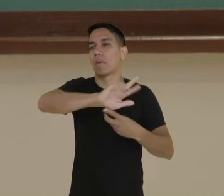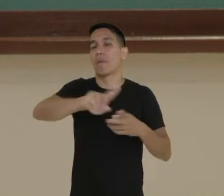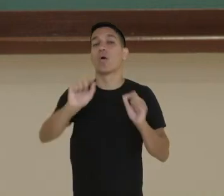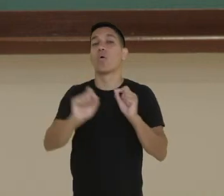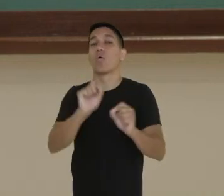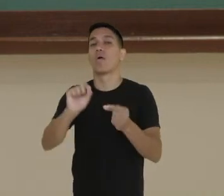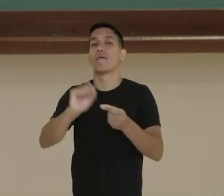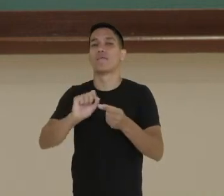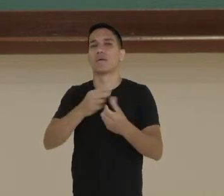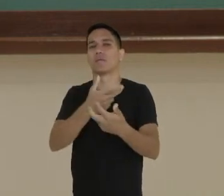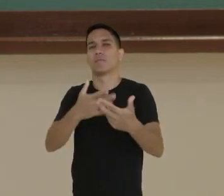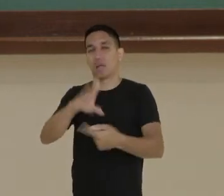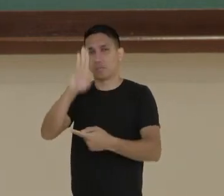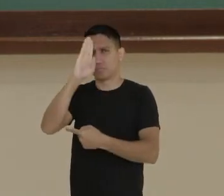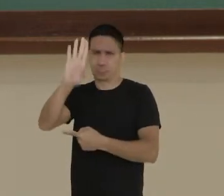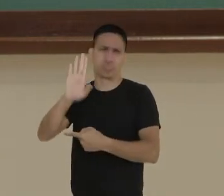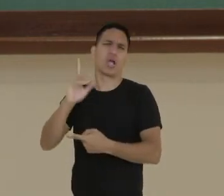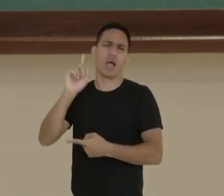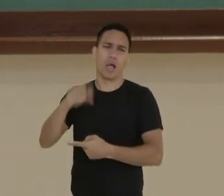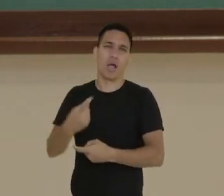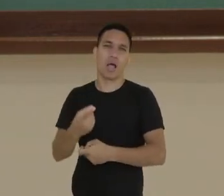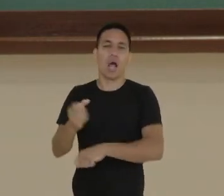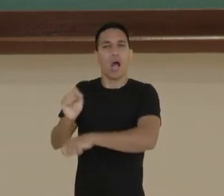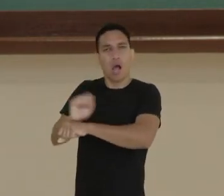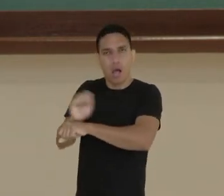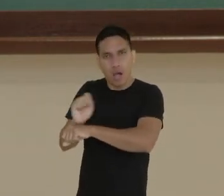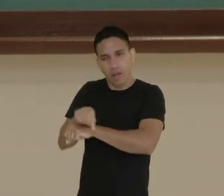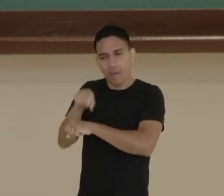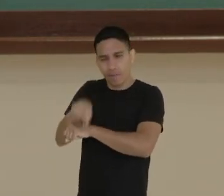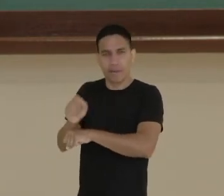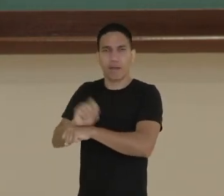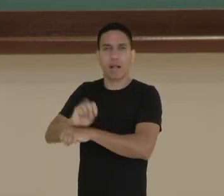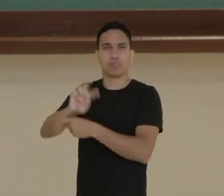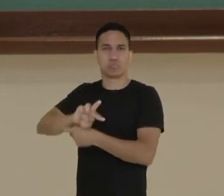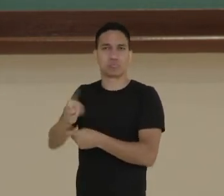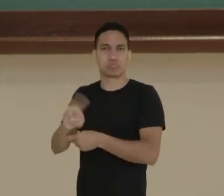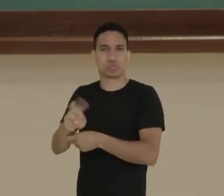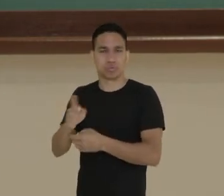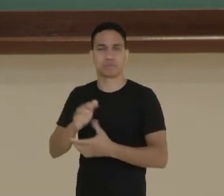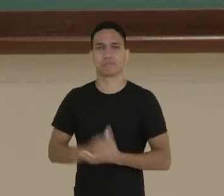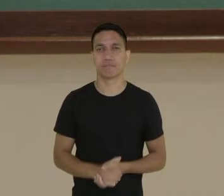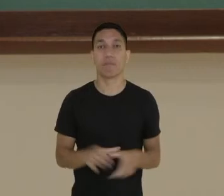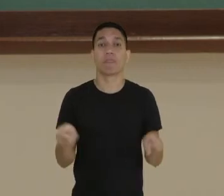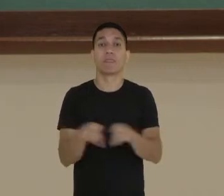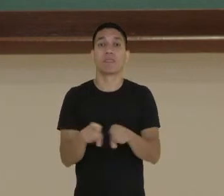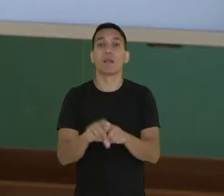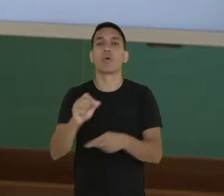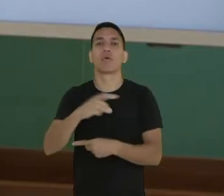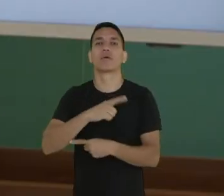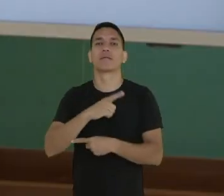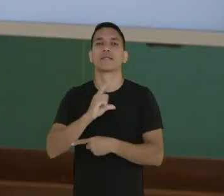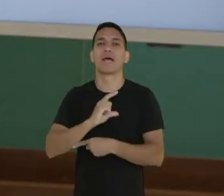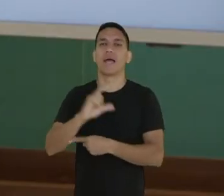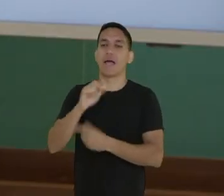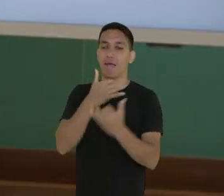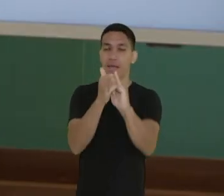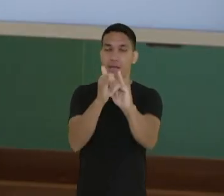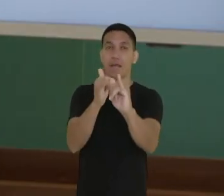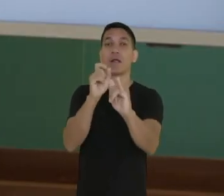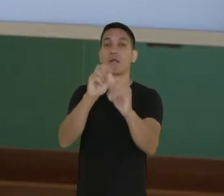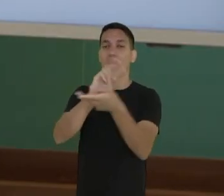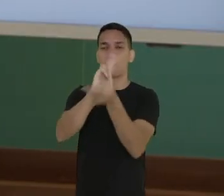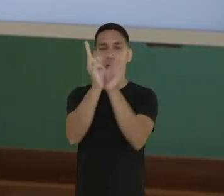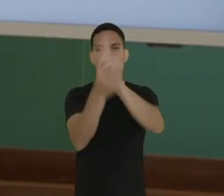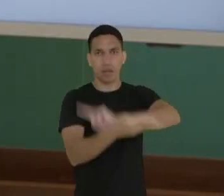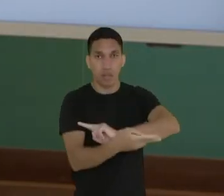em automóveis, né, através dos nossos carros flex. Bem, e aí nós temos a energia eólica, né? O Brasil ele tem a